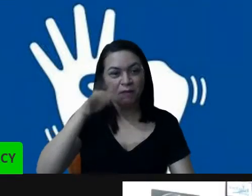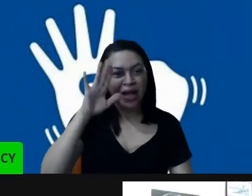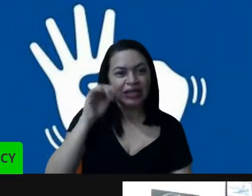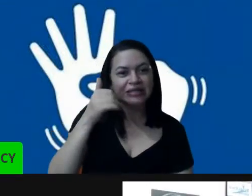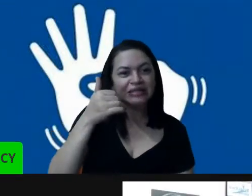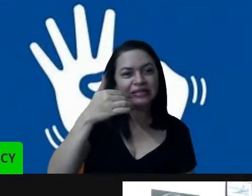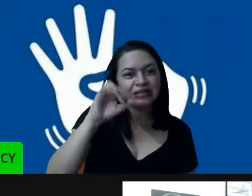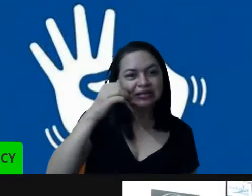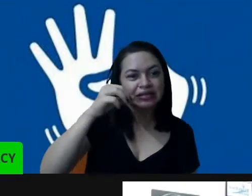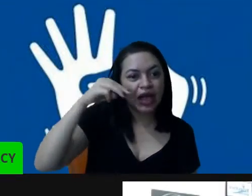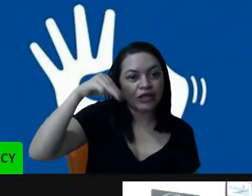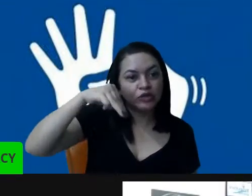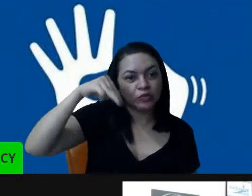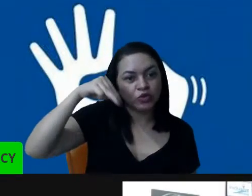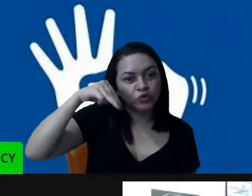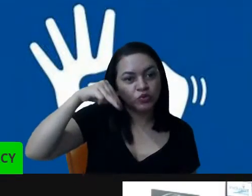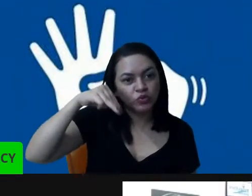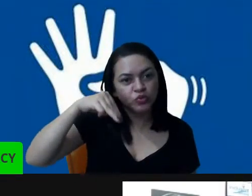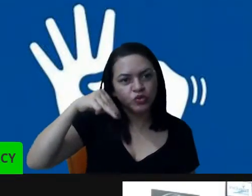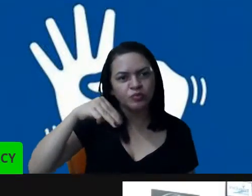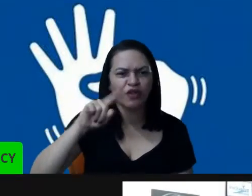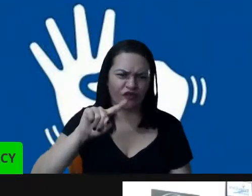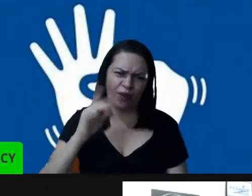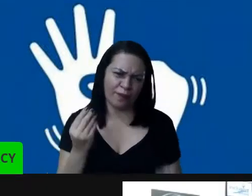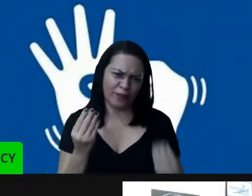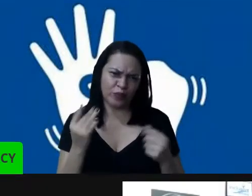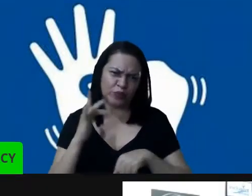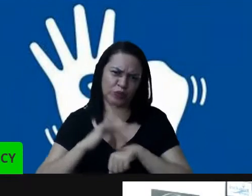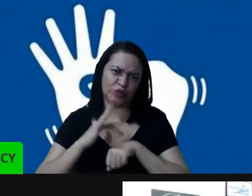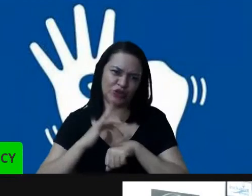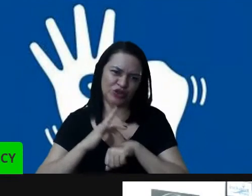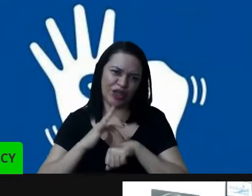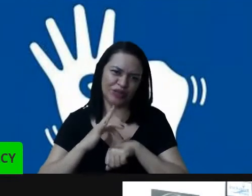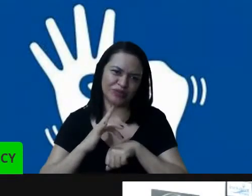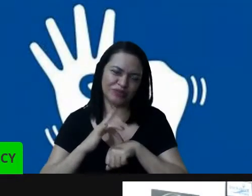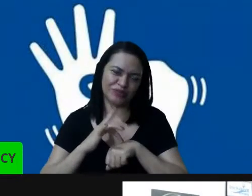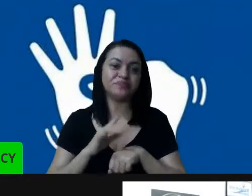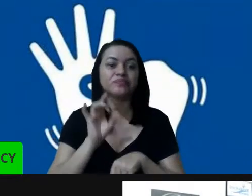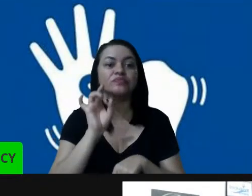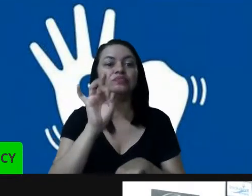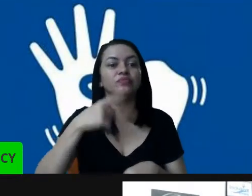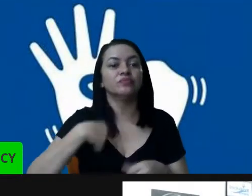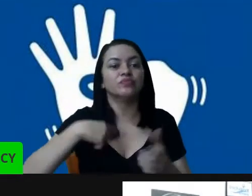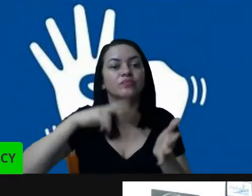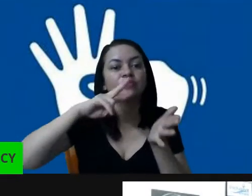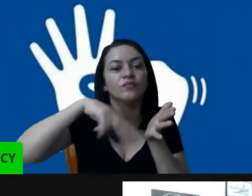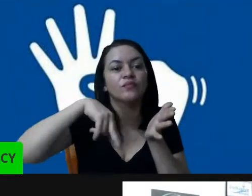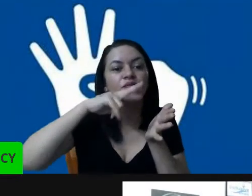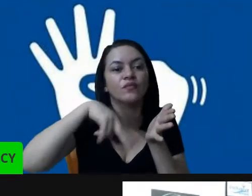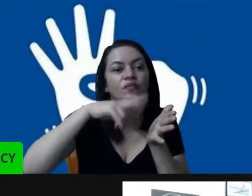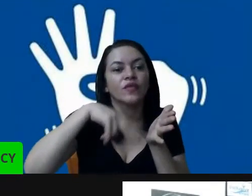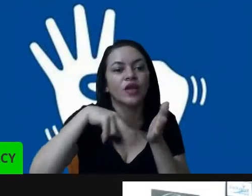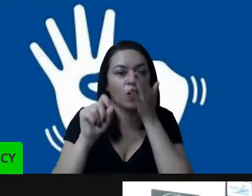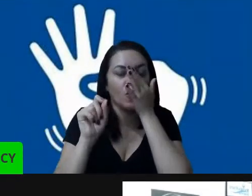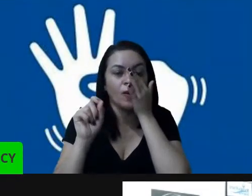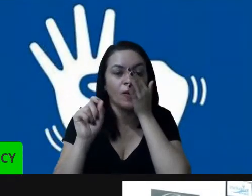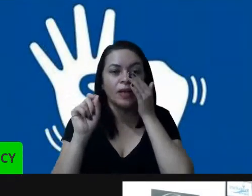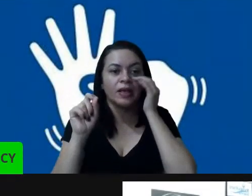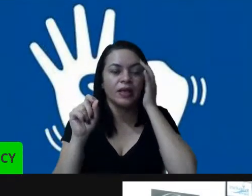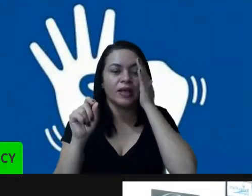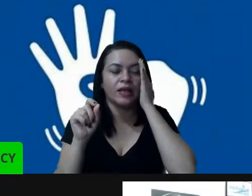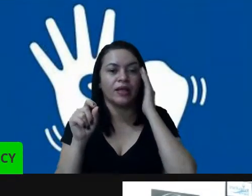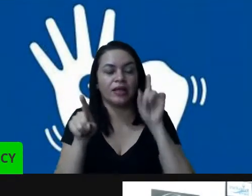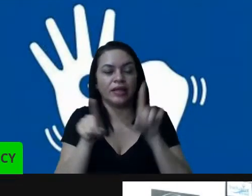live, também para não ficar muito chato, né? Mas assim, só para me ler aqui também. E aí, Tem gente, pergunta